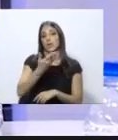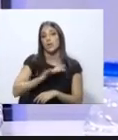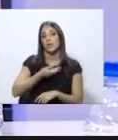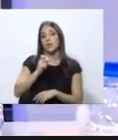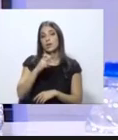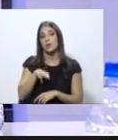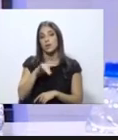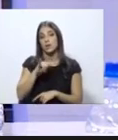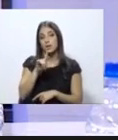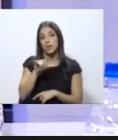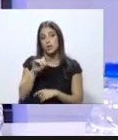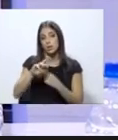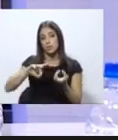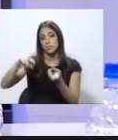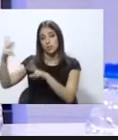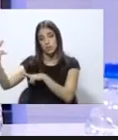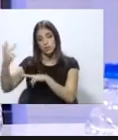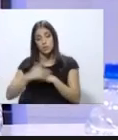havia